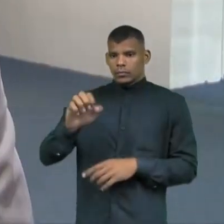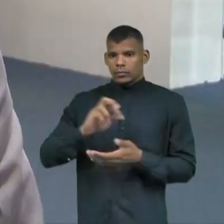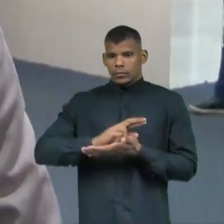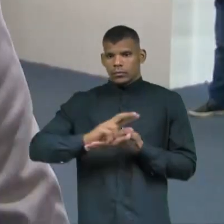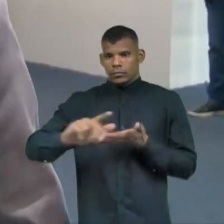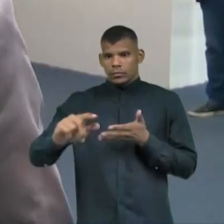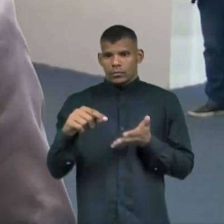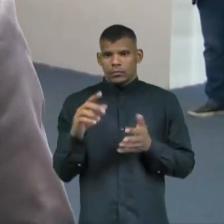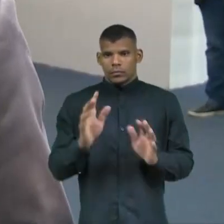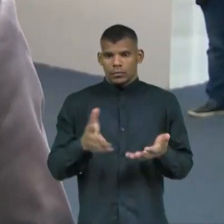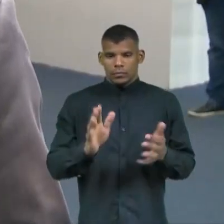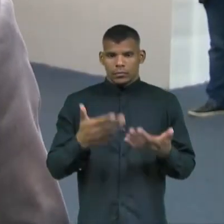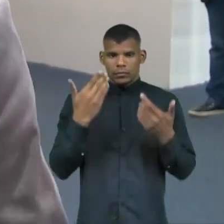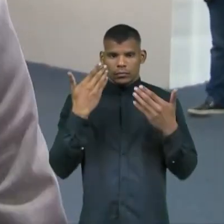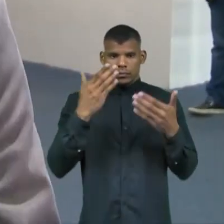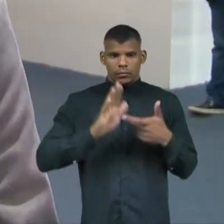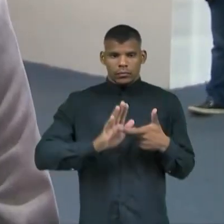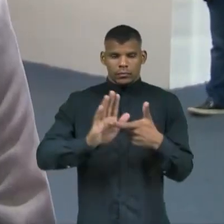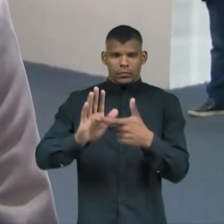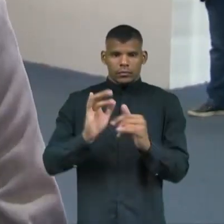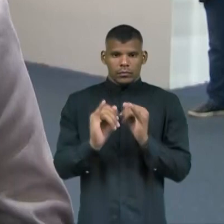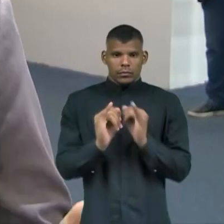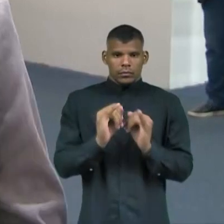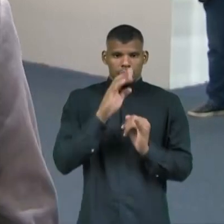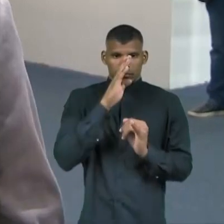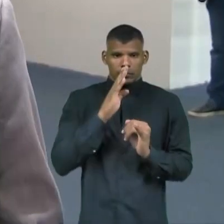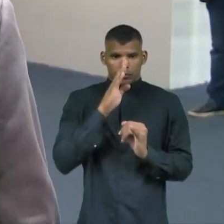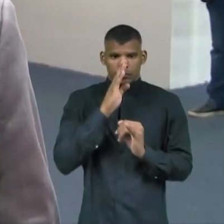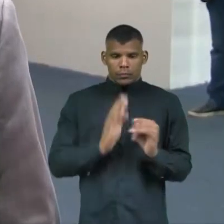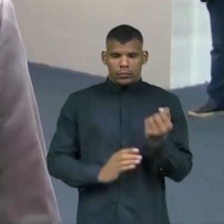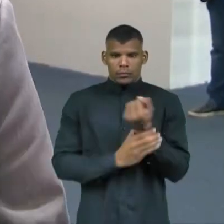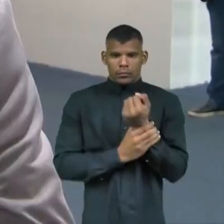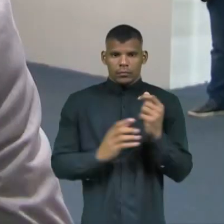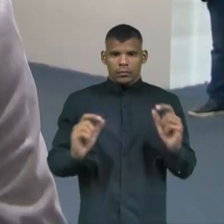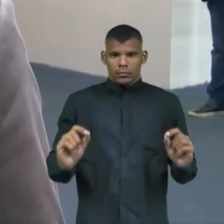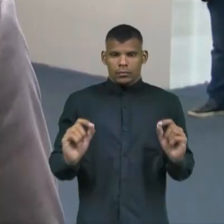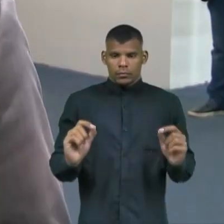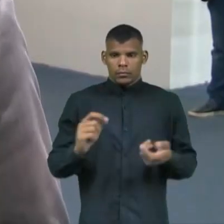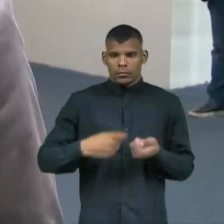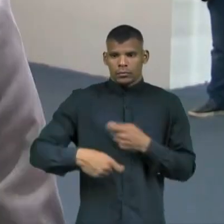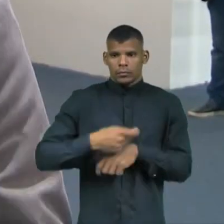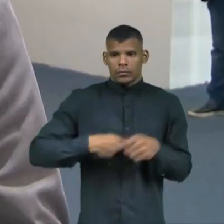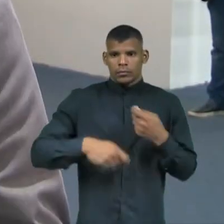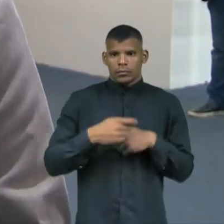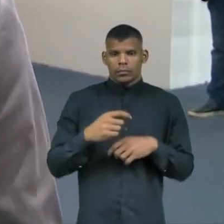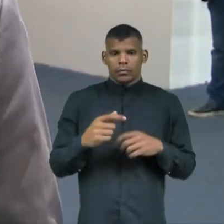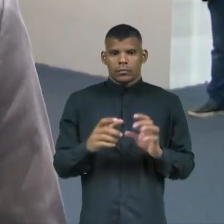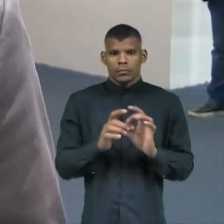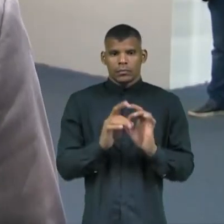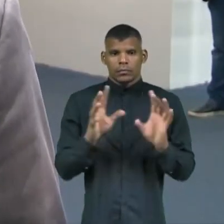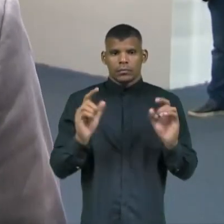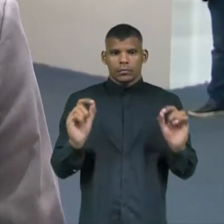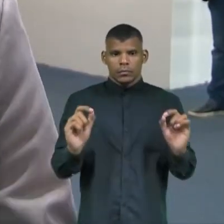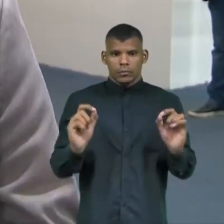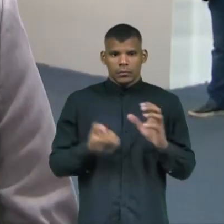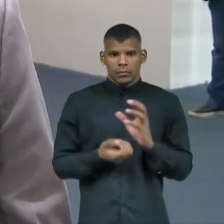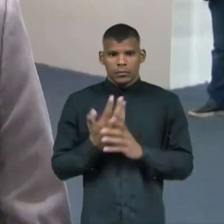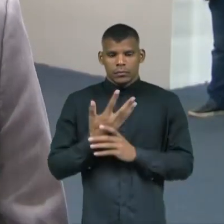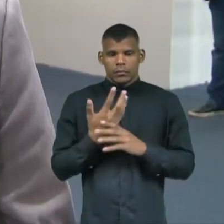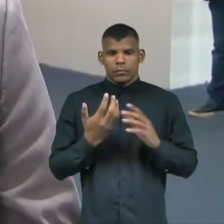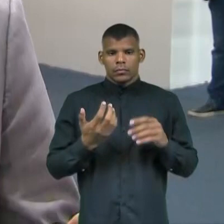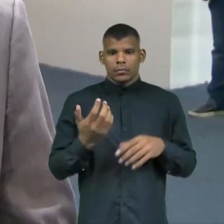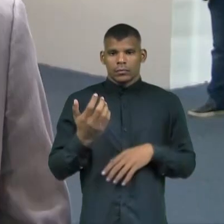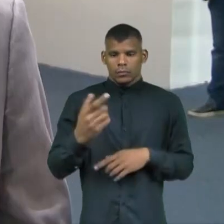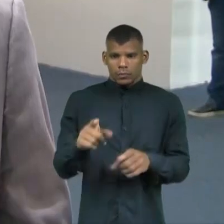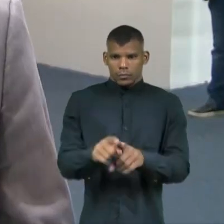já oferece internet gratuita, e garantir aqueles segmentos econômicos condições de ter instalado o seu empreendimento e